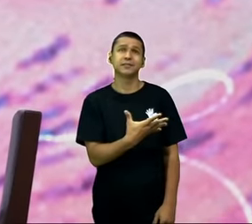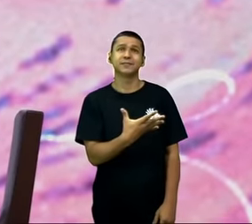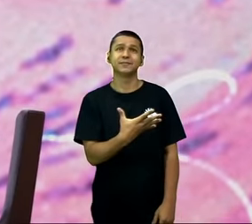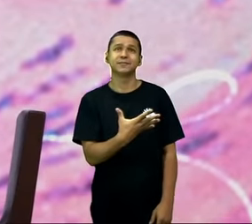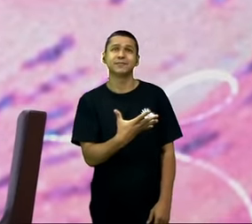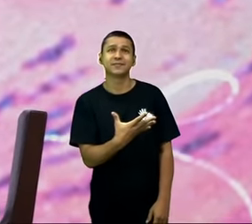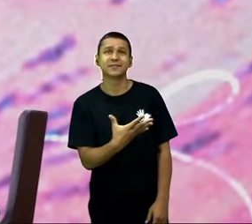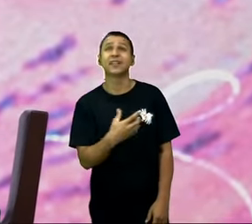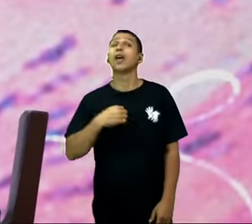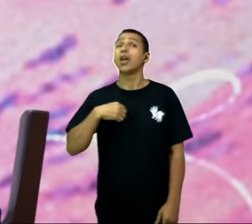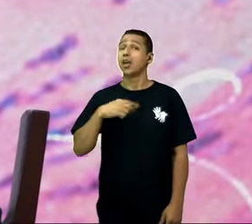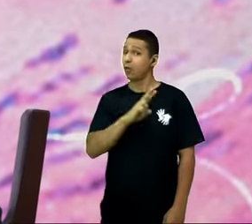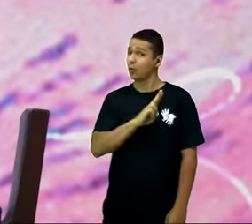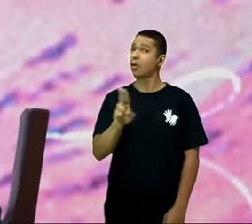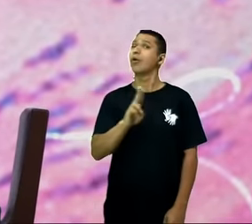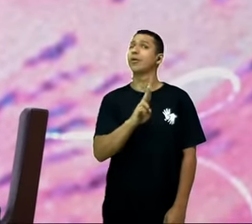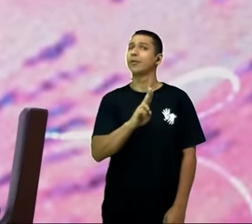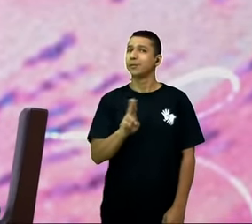Eu vou dar nomes.